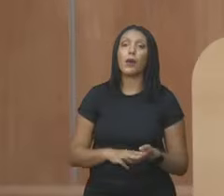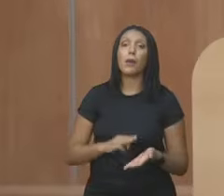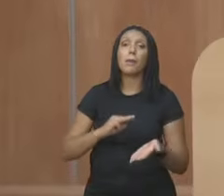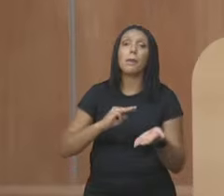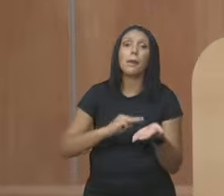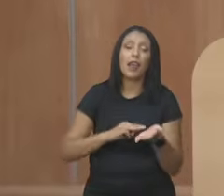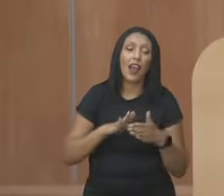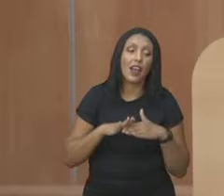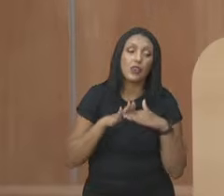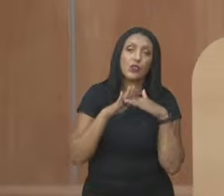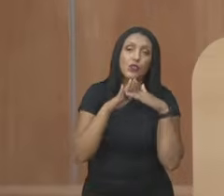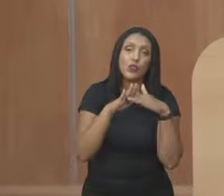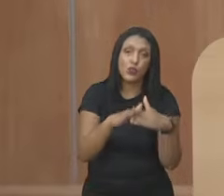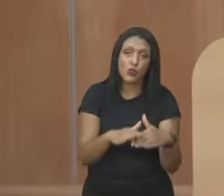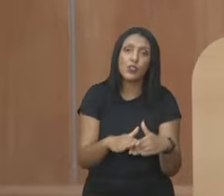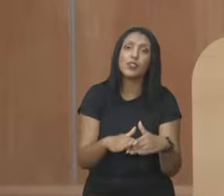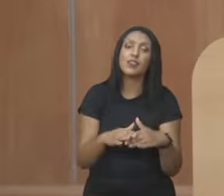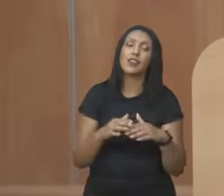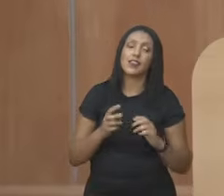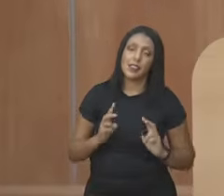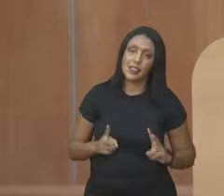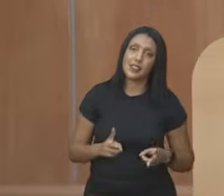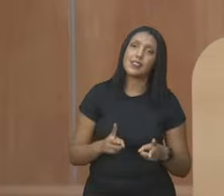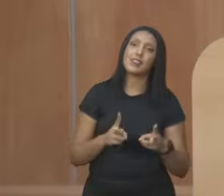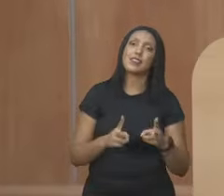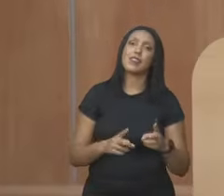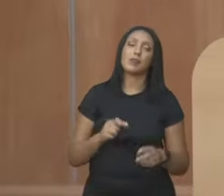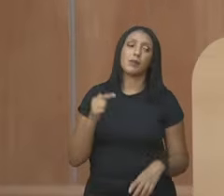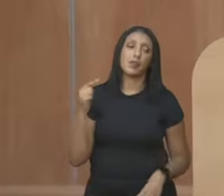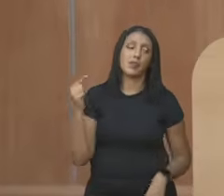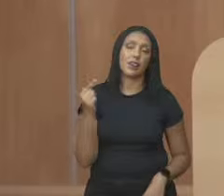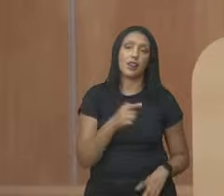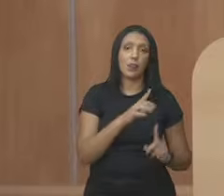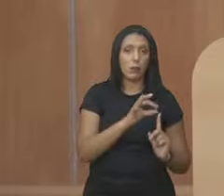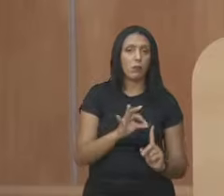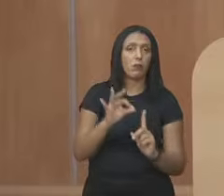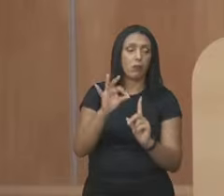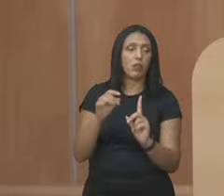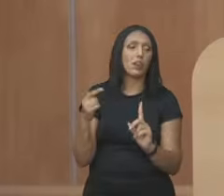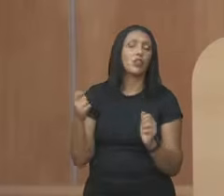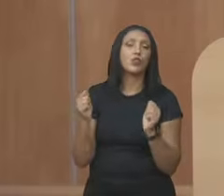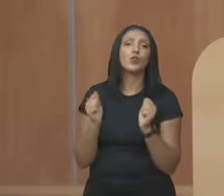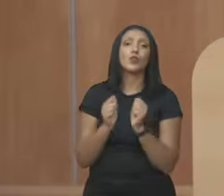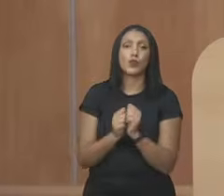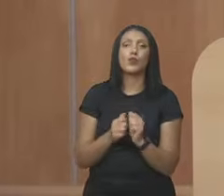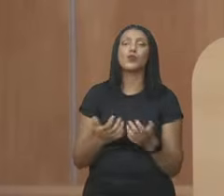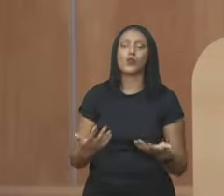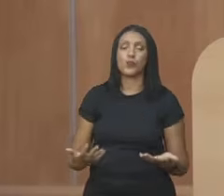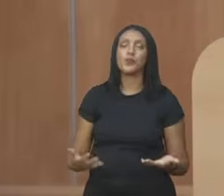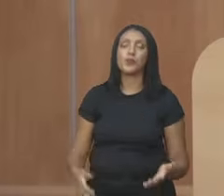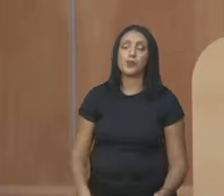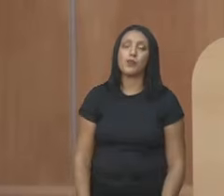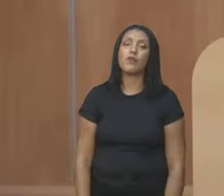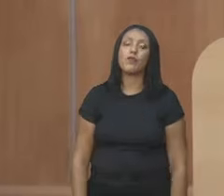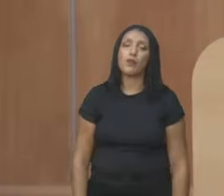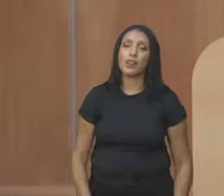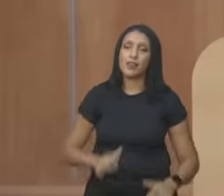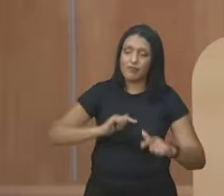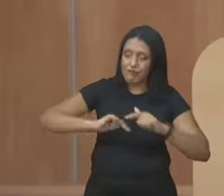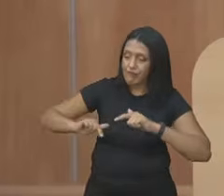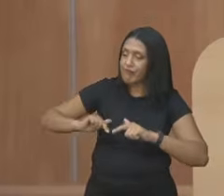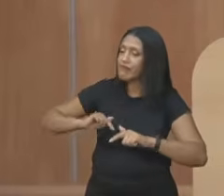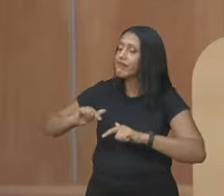repente uma palestra, uma parceria que eles possam levar para vocês também, para contribuir nesse sentido. Então, e é uma